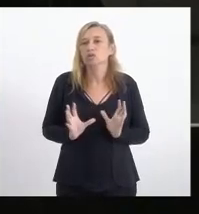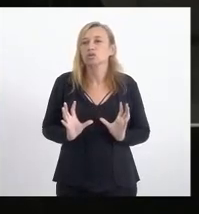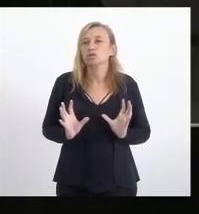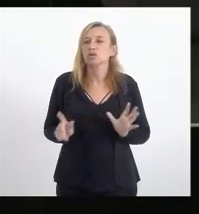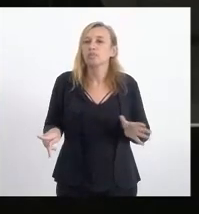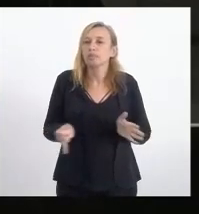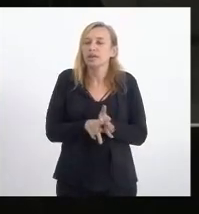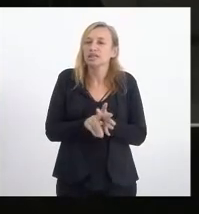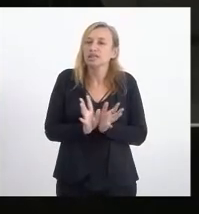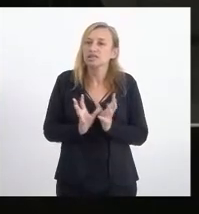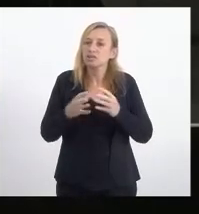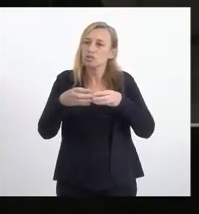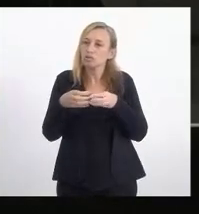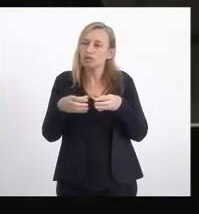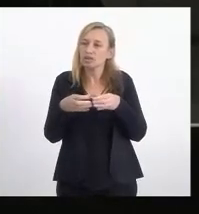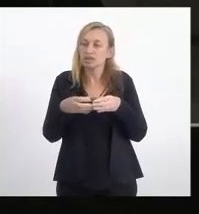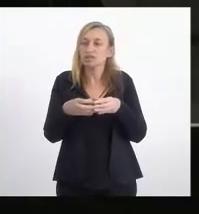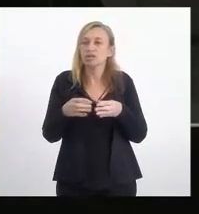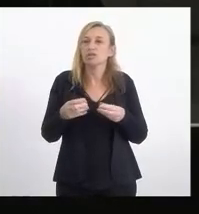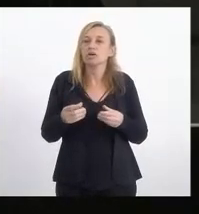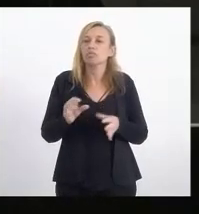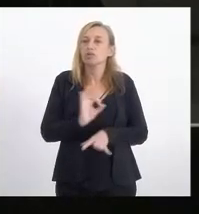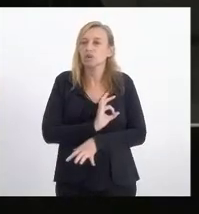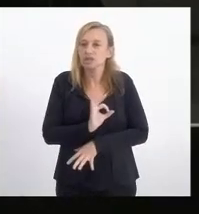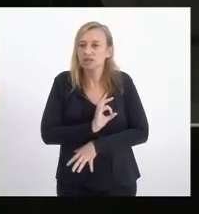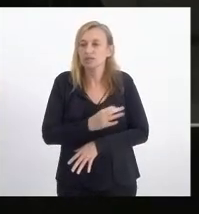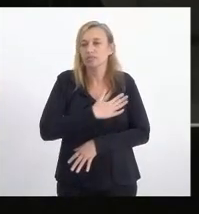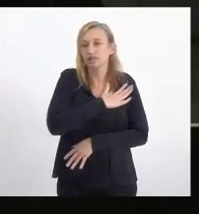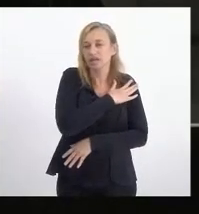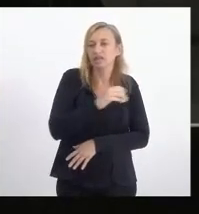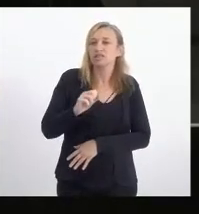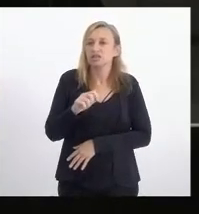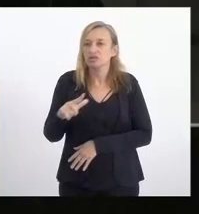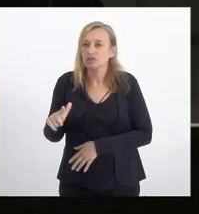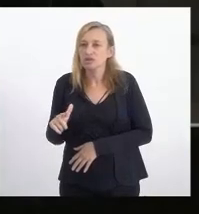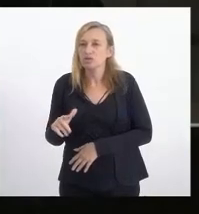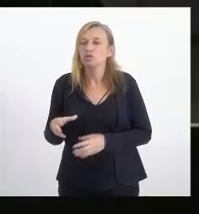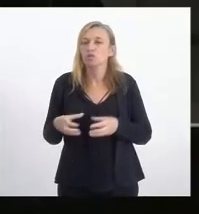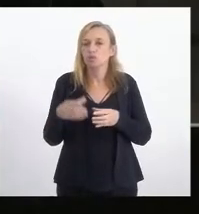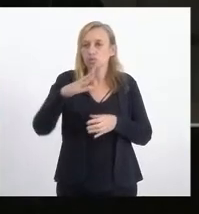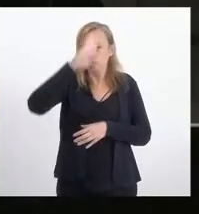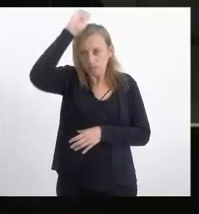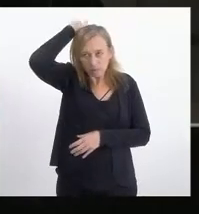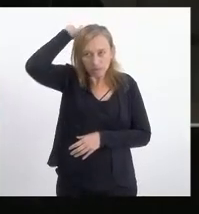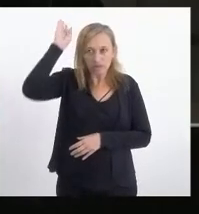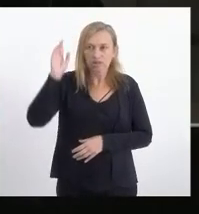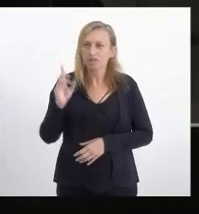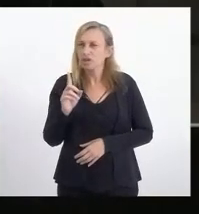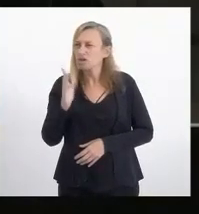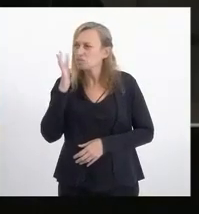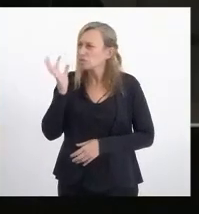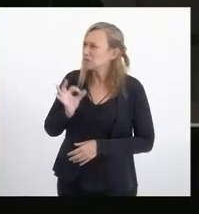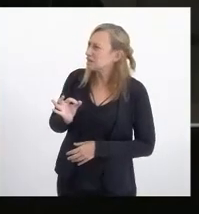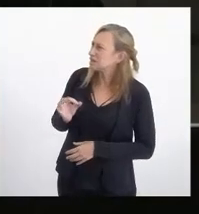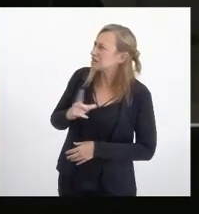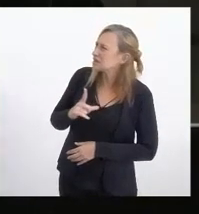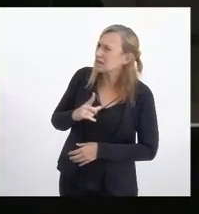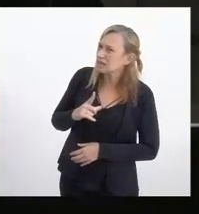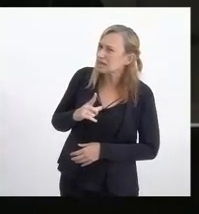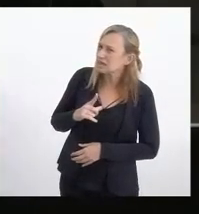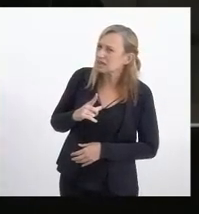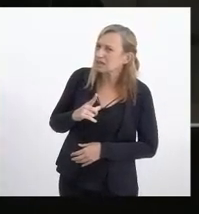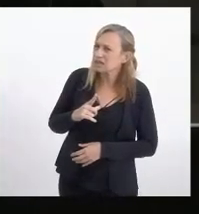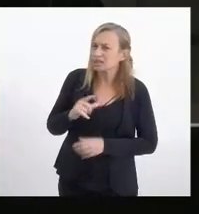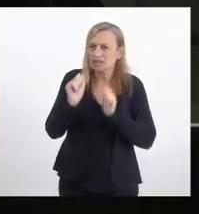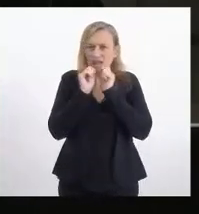corporações integram as corporações Polícia Militar Polícia Civil corpo de Corpo de Bombeiros não sei se tem algum